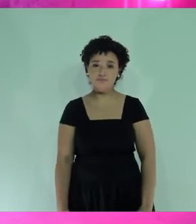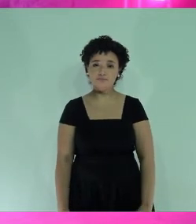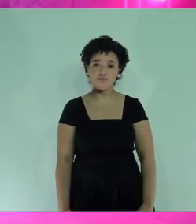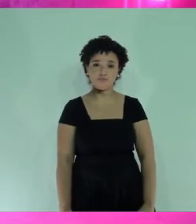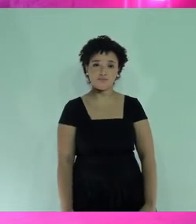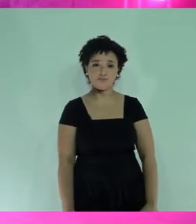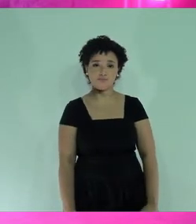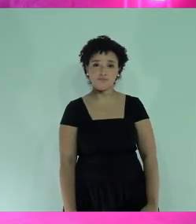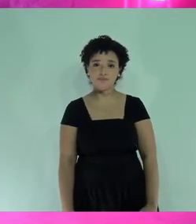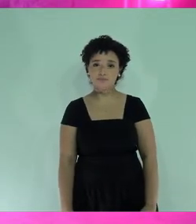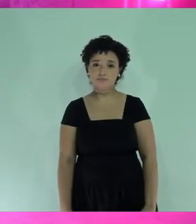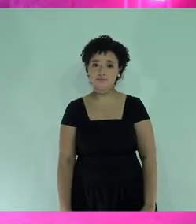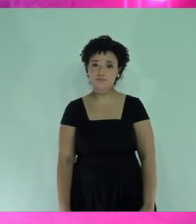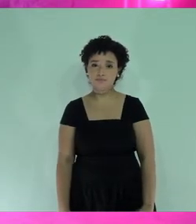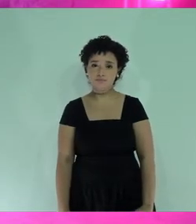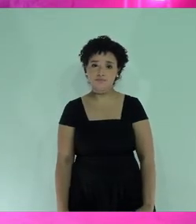Deus.